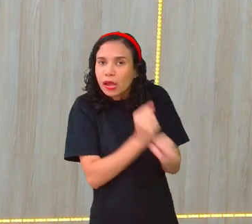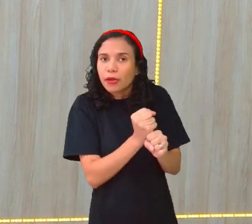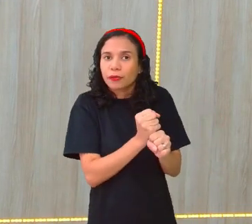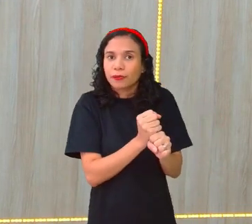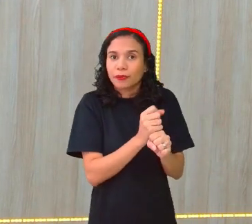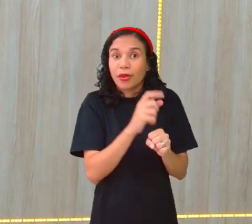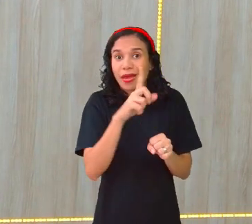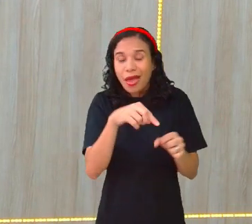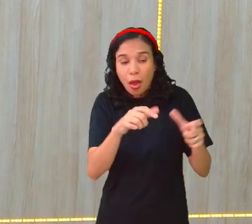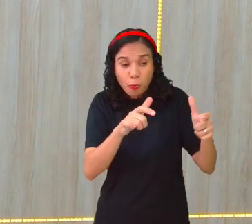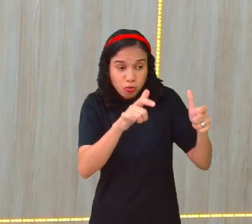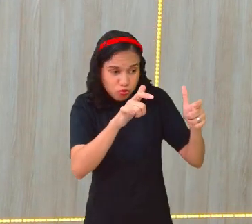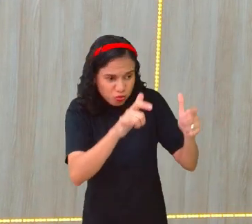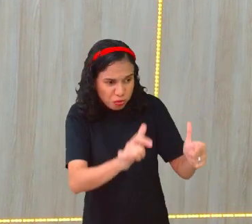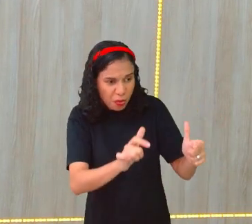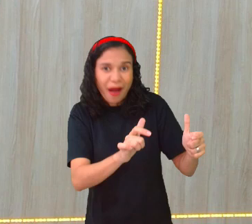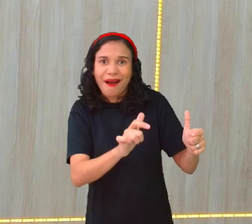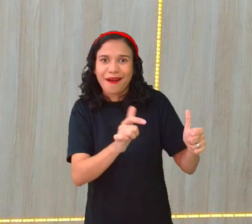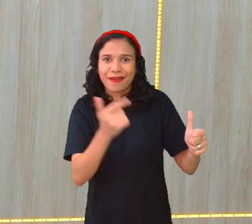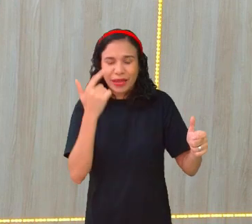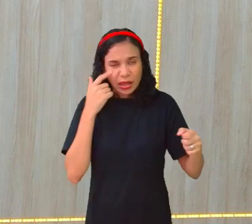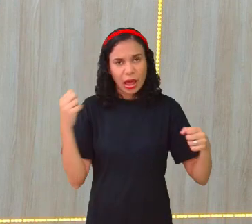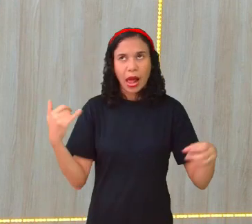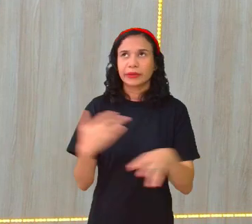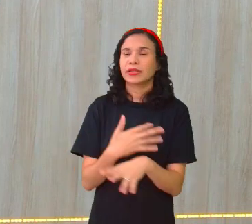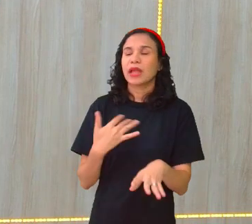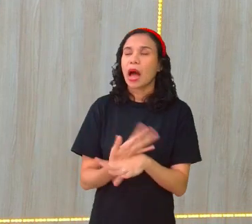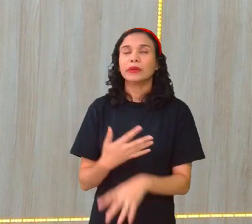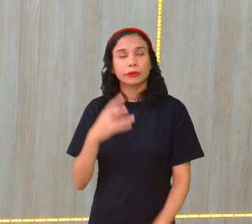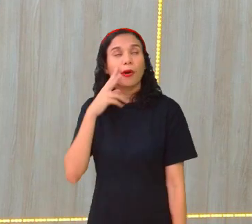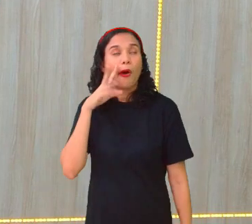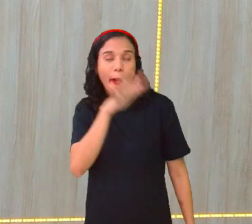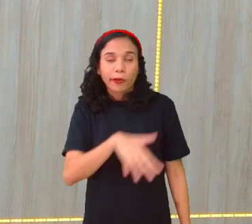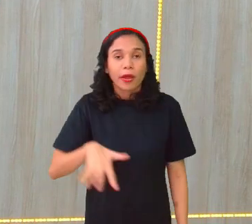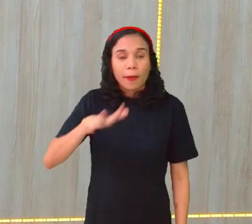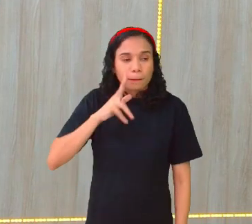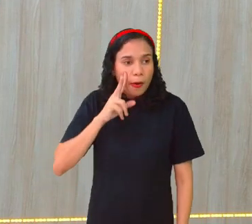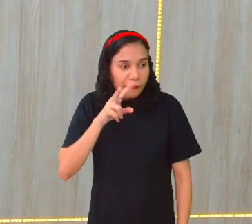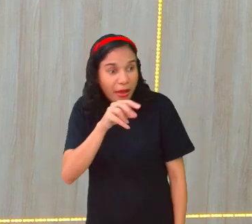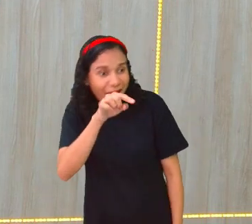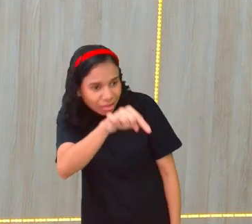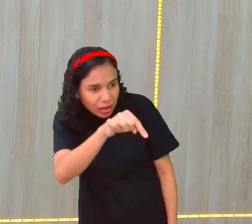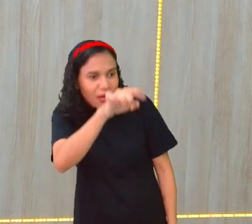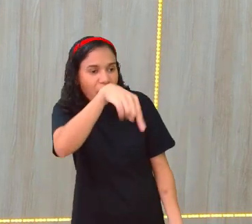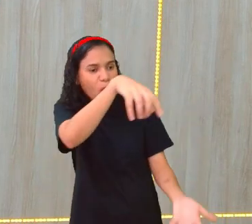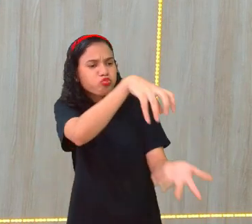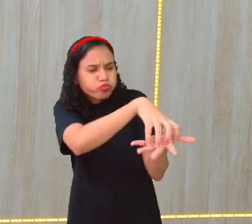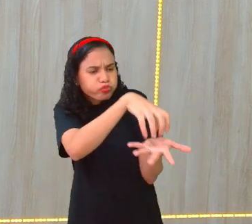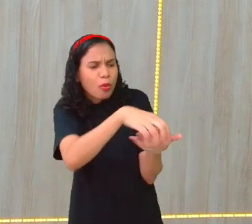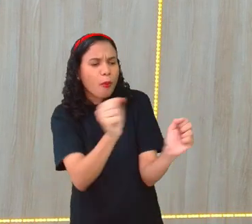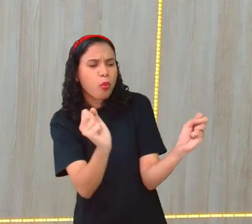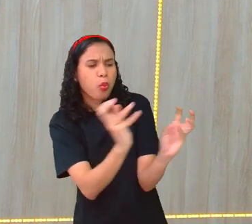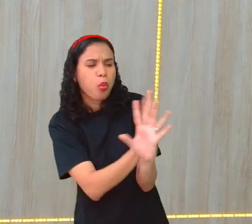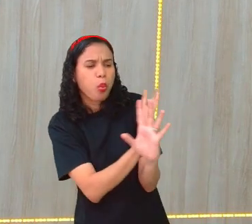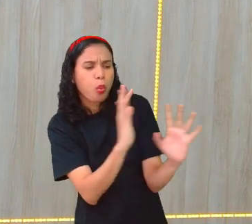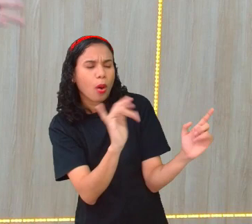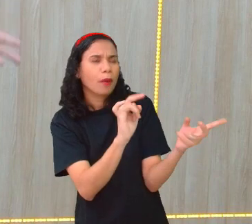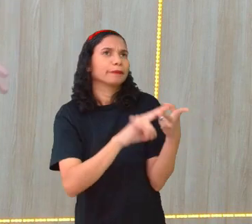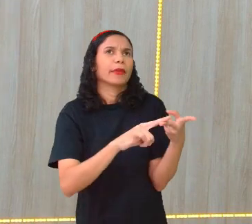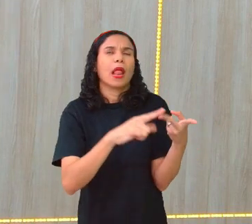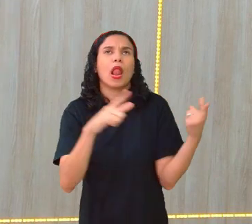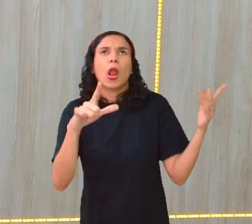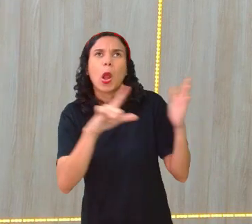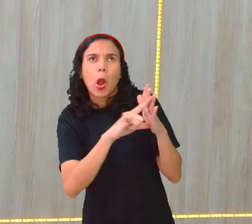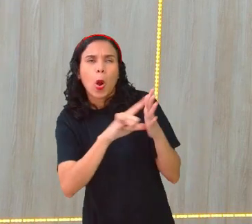cidade se destaca. Quando você vê o nome da cidade, você já sabe, ali é um centro urbano, onde tem isso, tem